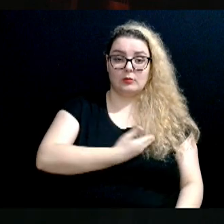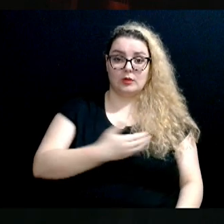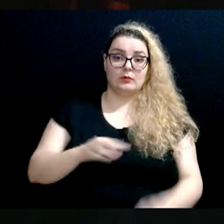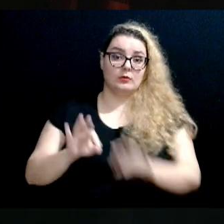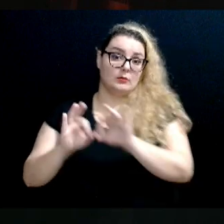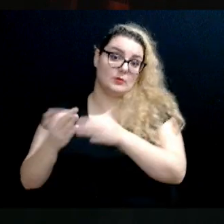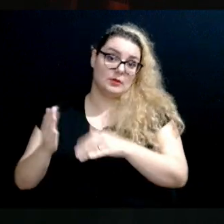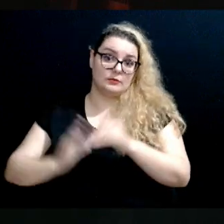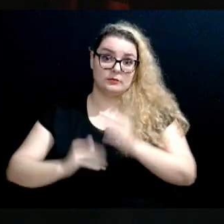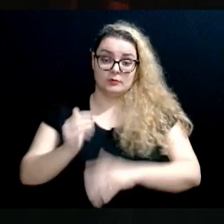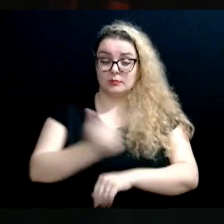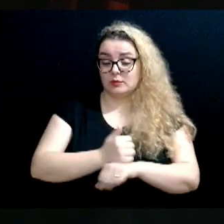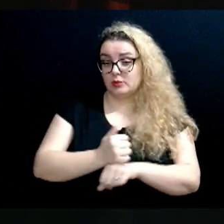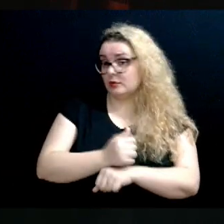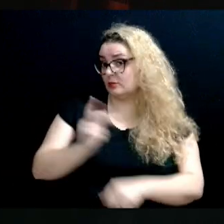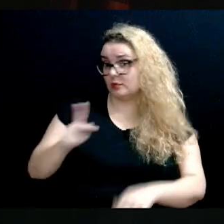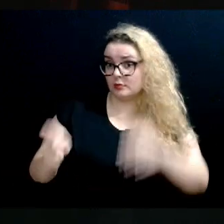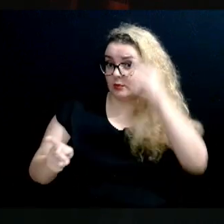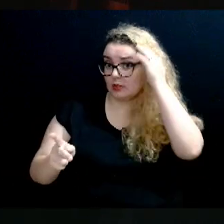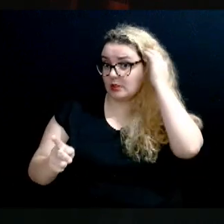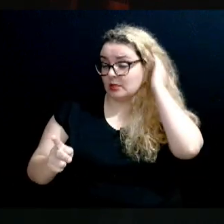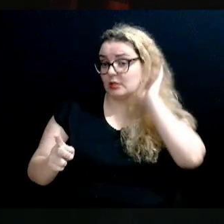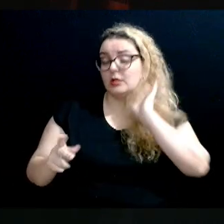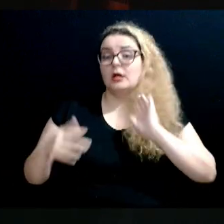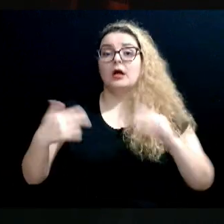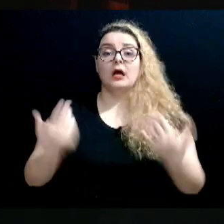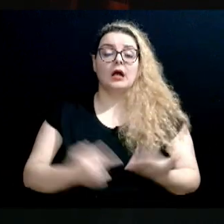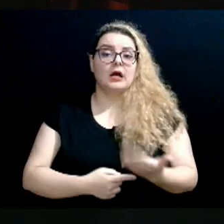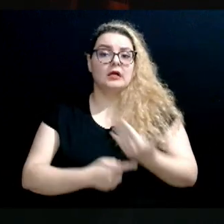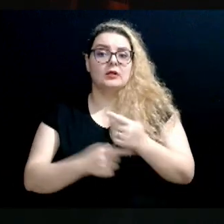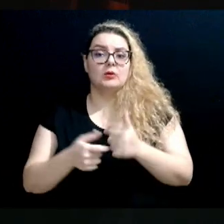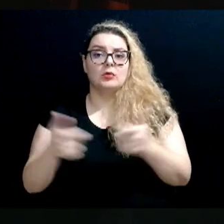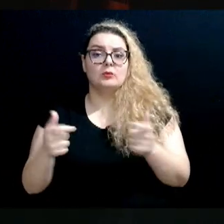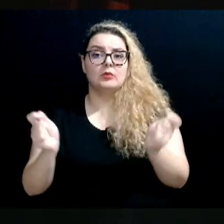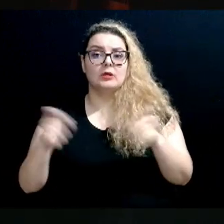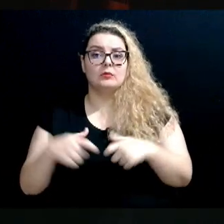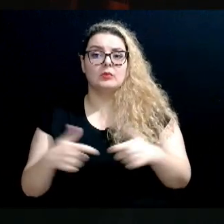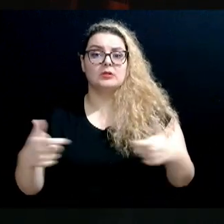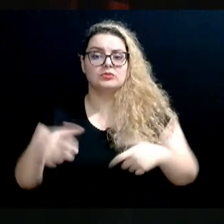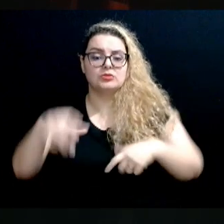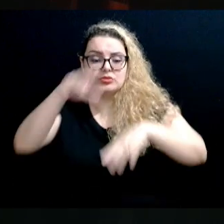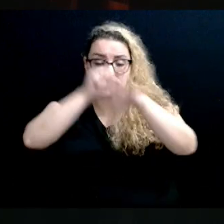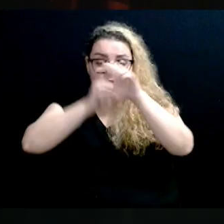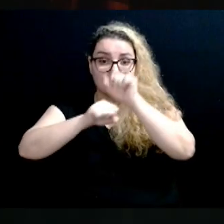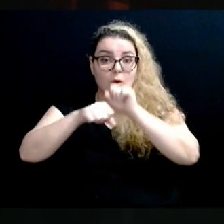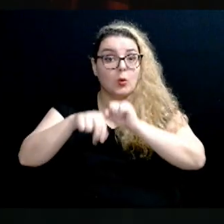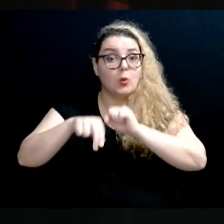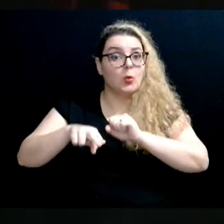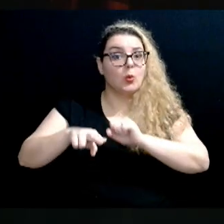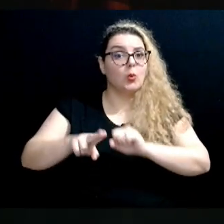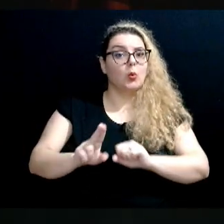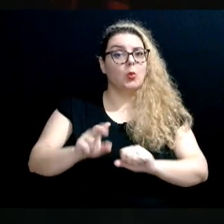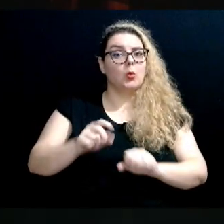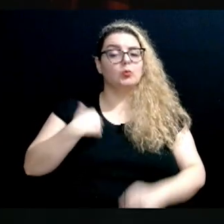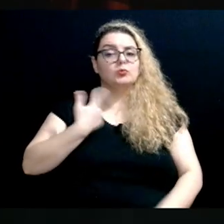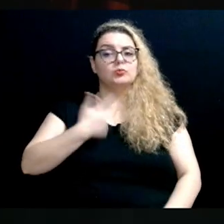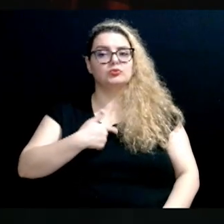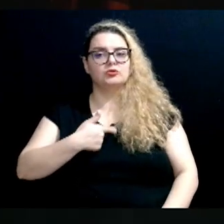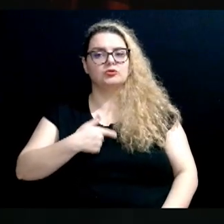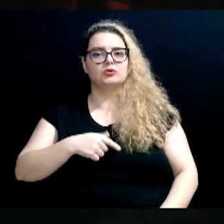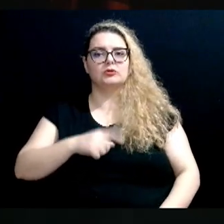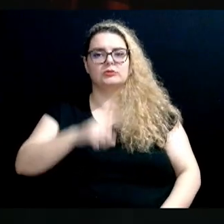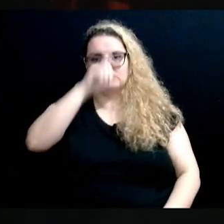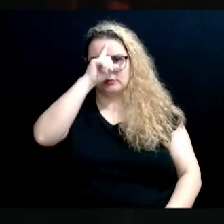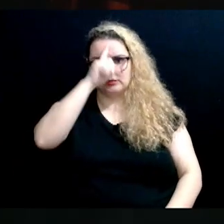né? Será que a tecnologia ela está ampliando a nossa capacidade de aprender? Ou a gente está delegando às máquinas funções que